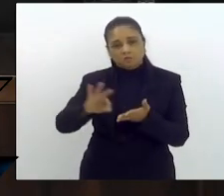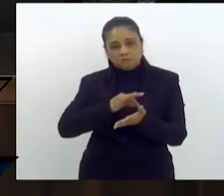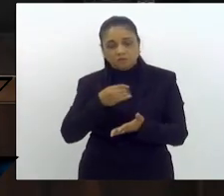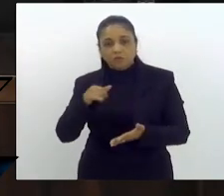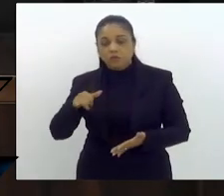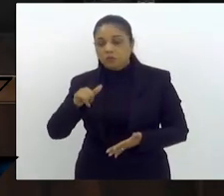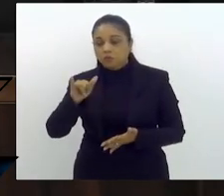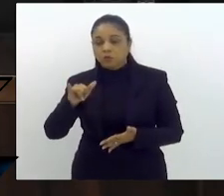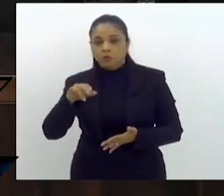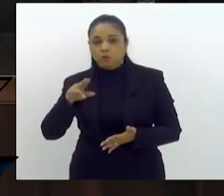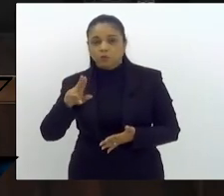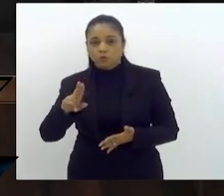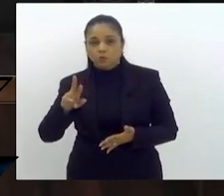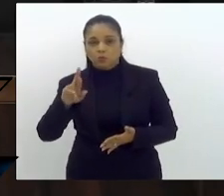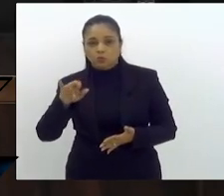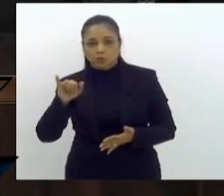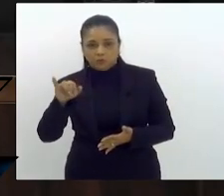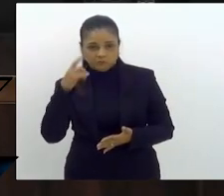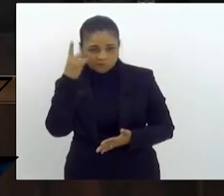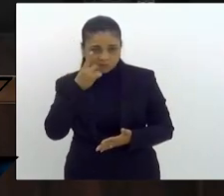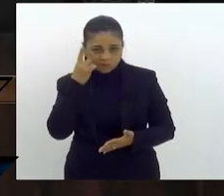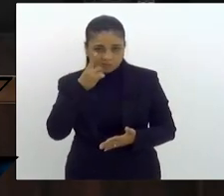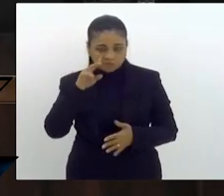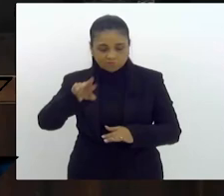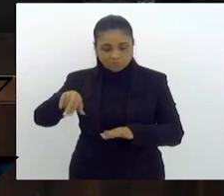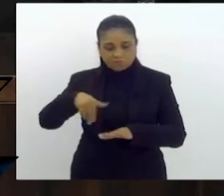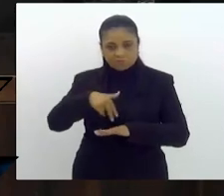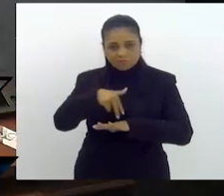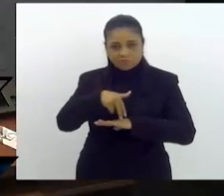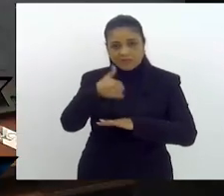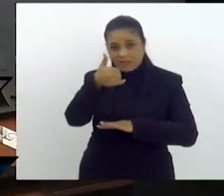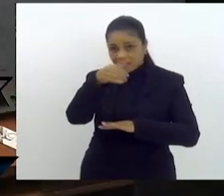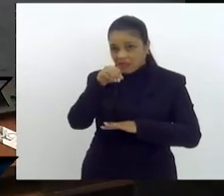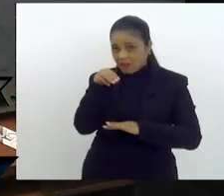se dispõe de 10 minutos para sua manifestação